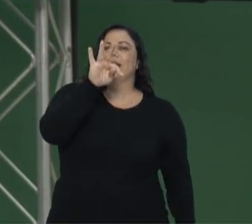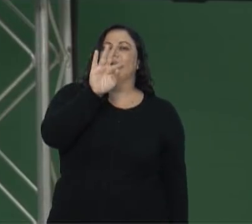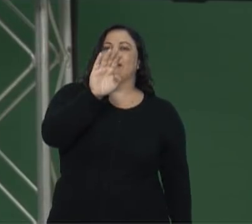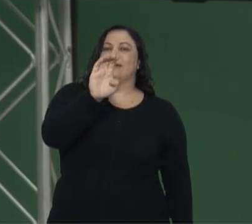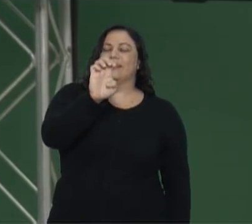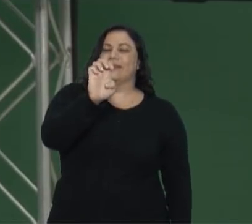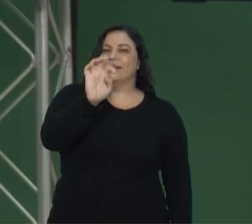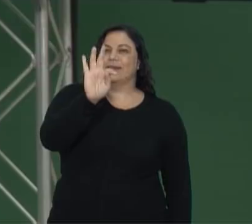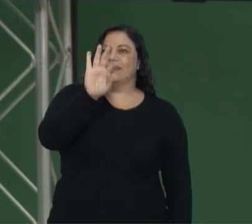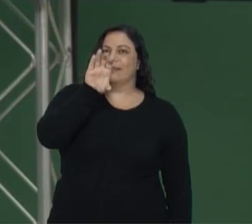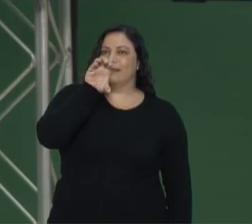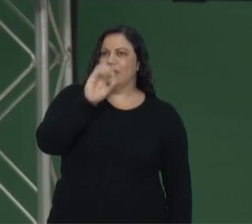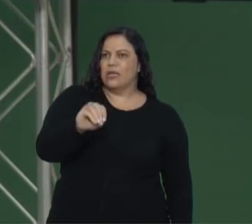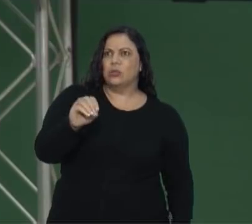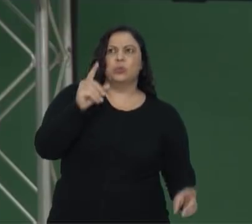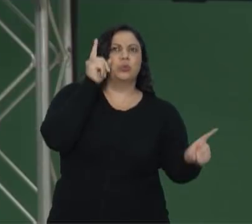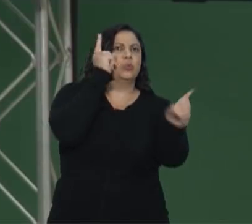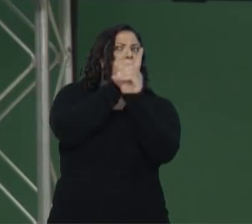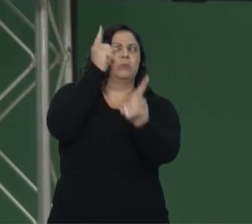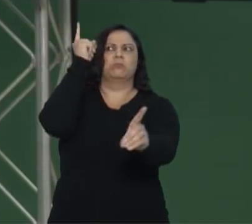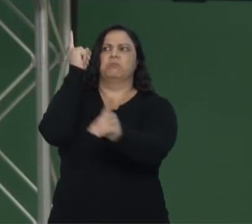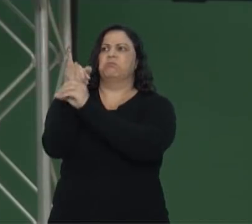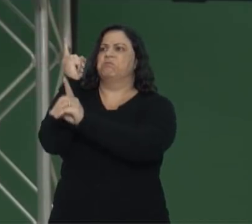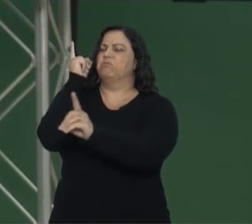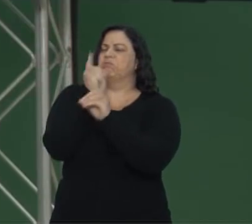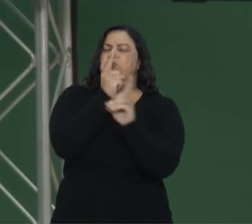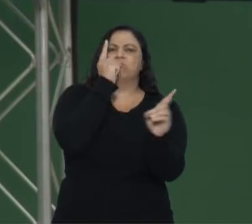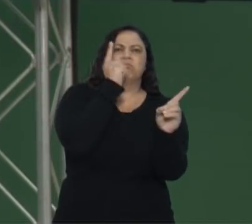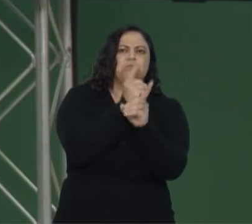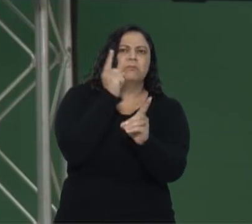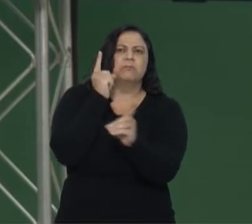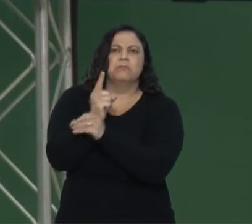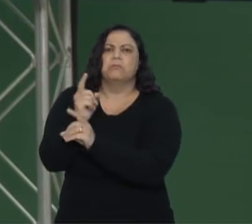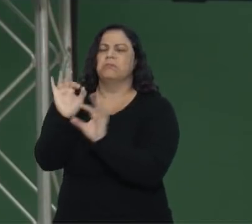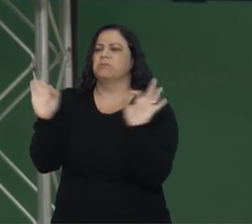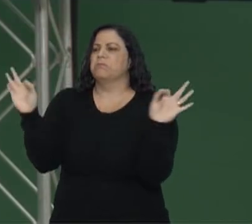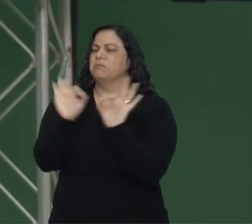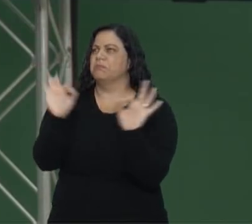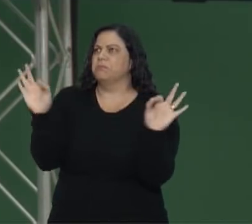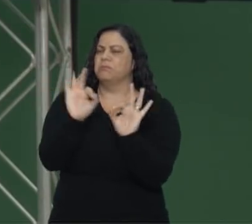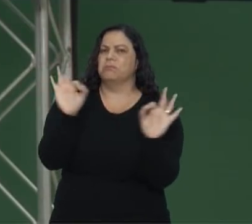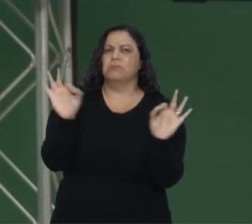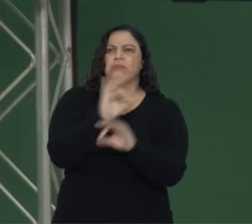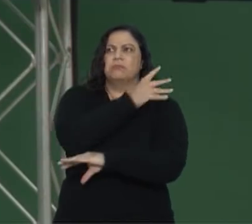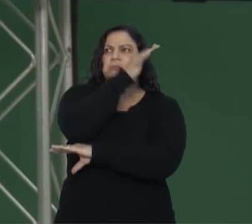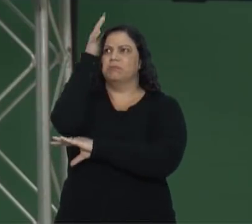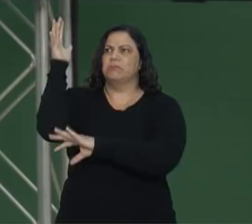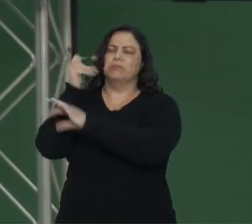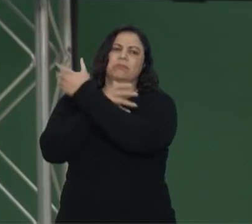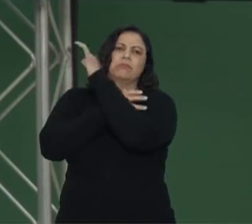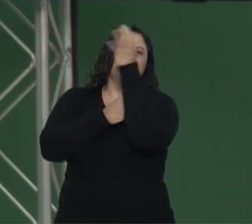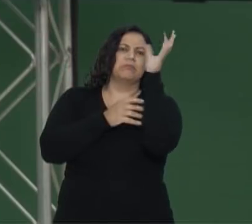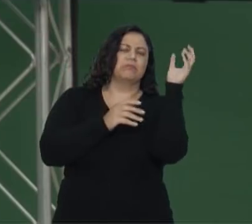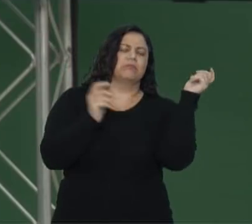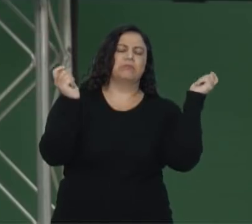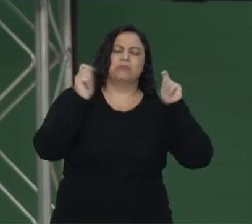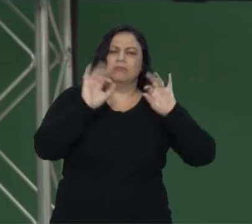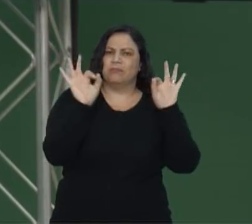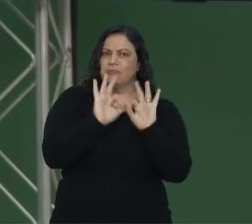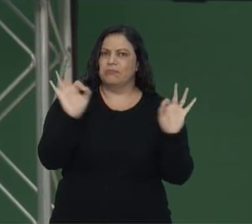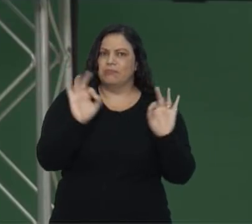artificialmente, eu não encontro na natureza. O homem pode produzir no laboratório, nas indústrias, nas